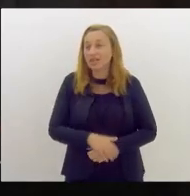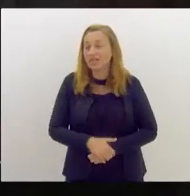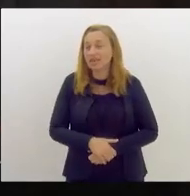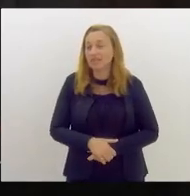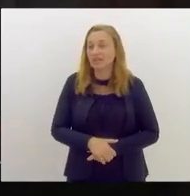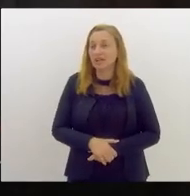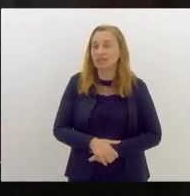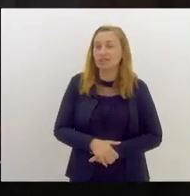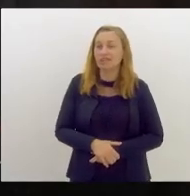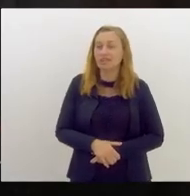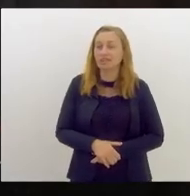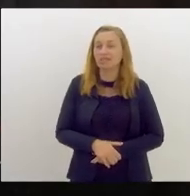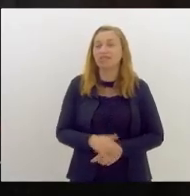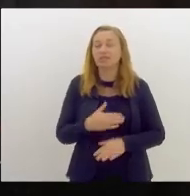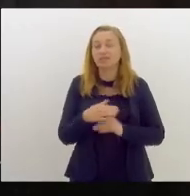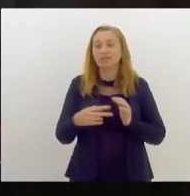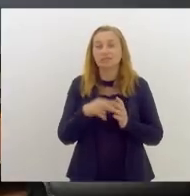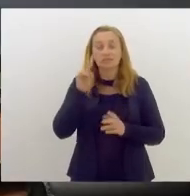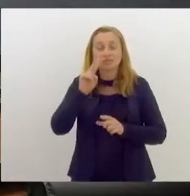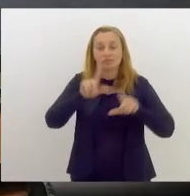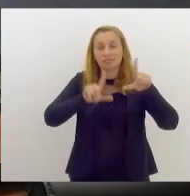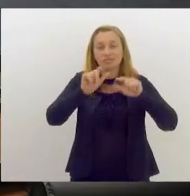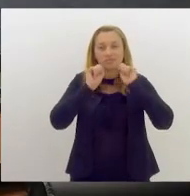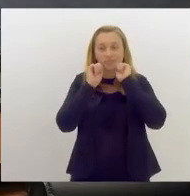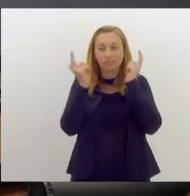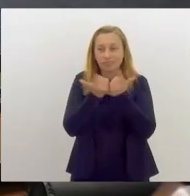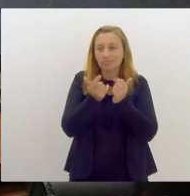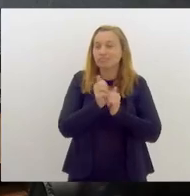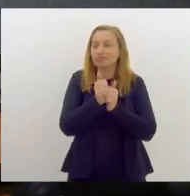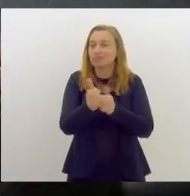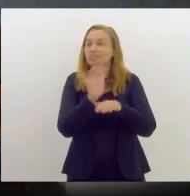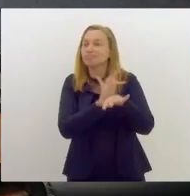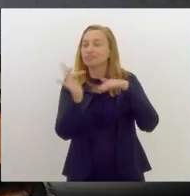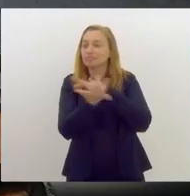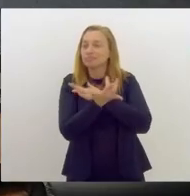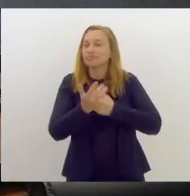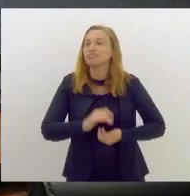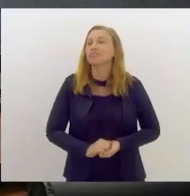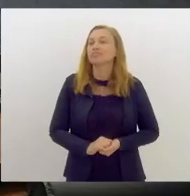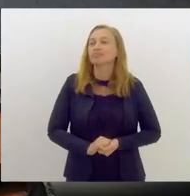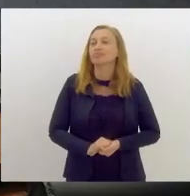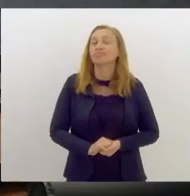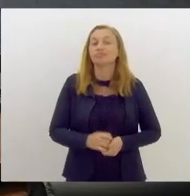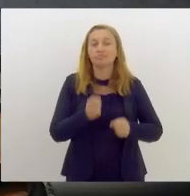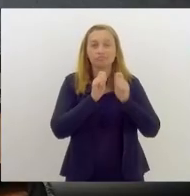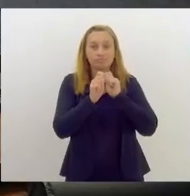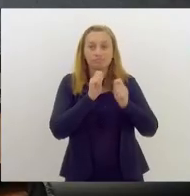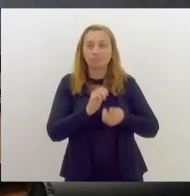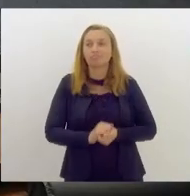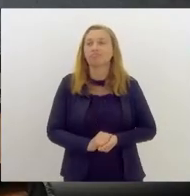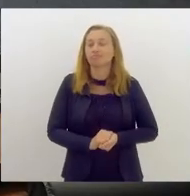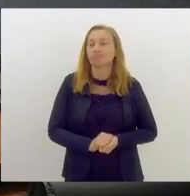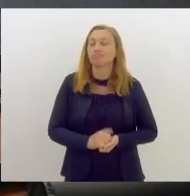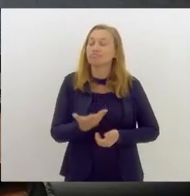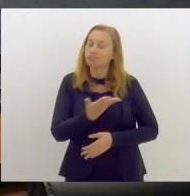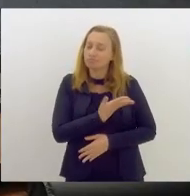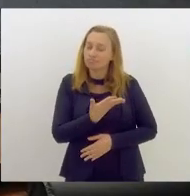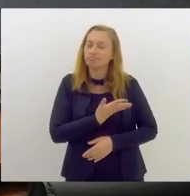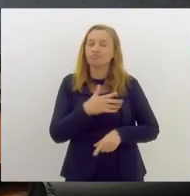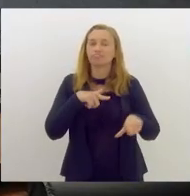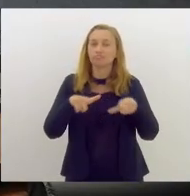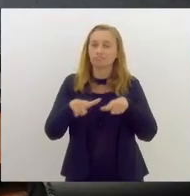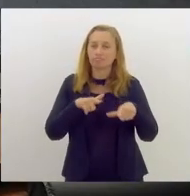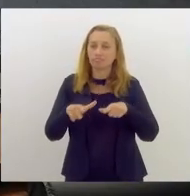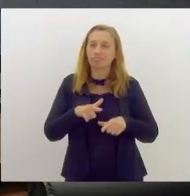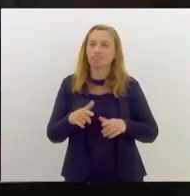cidadãos e cidadães que nos assistem para TV alerj nos seguem pelas redes sociais imprensa e os colegas de trabalho